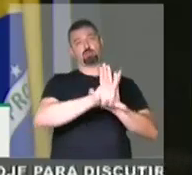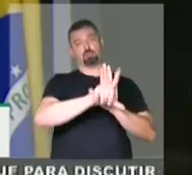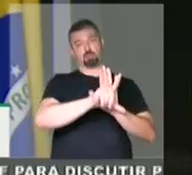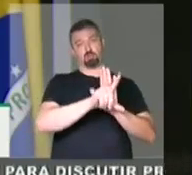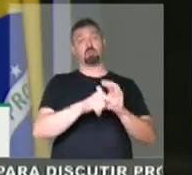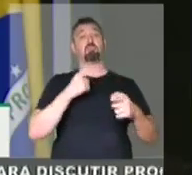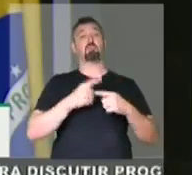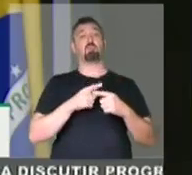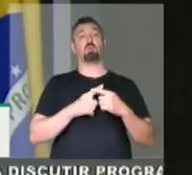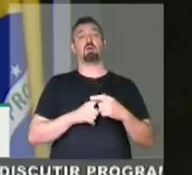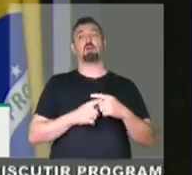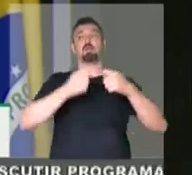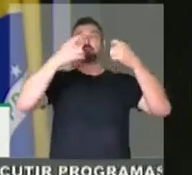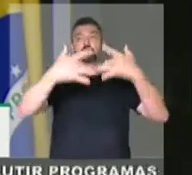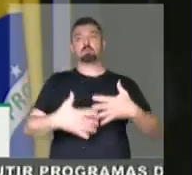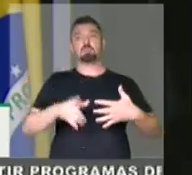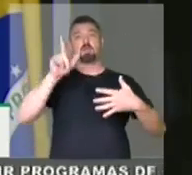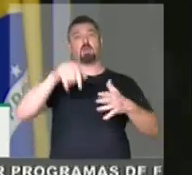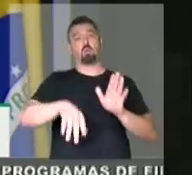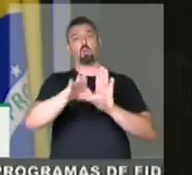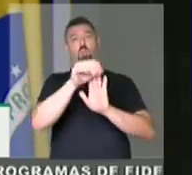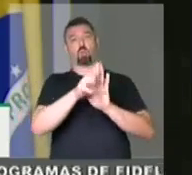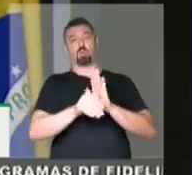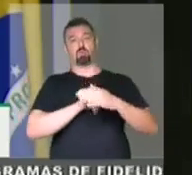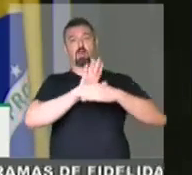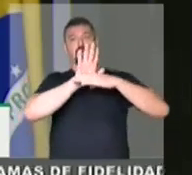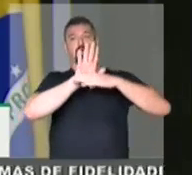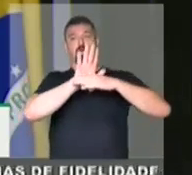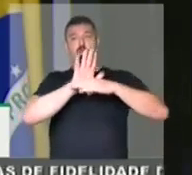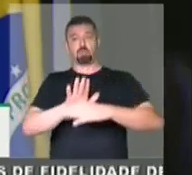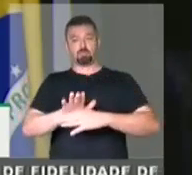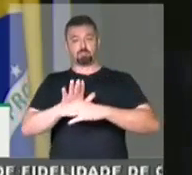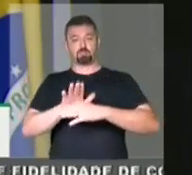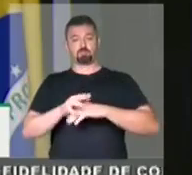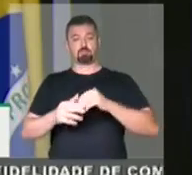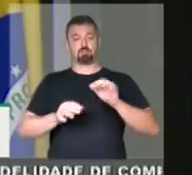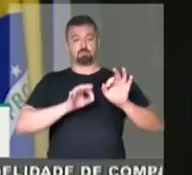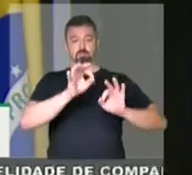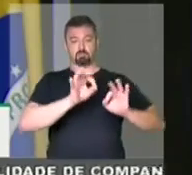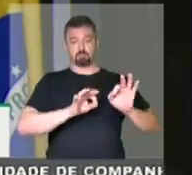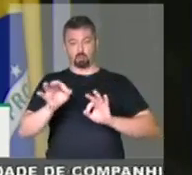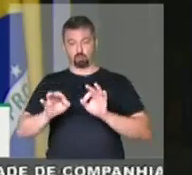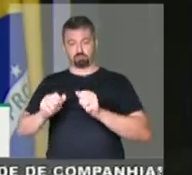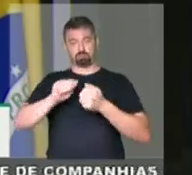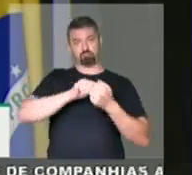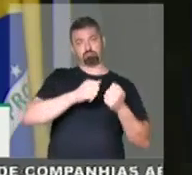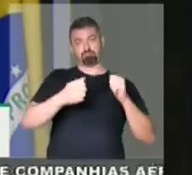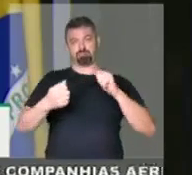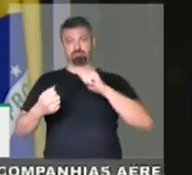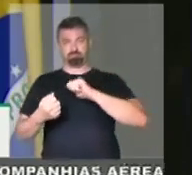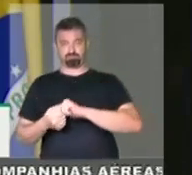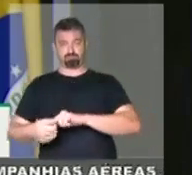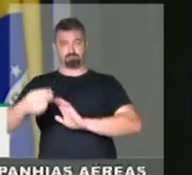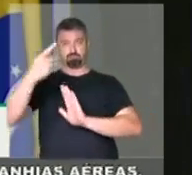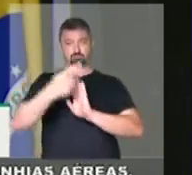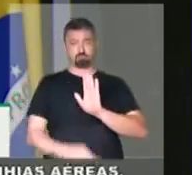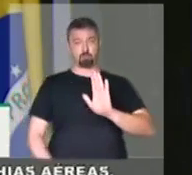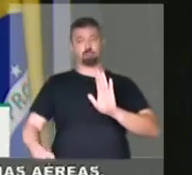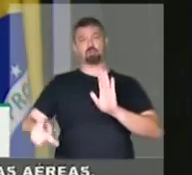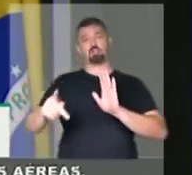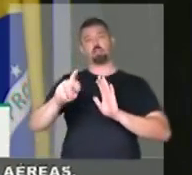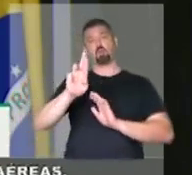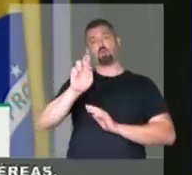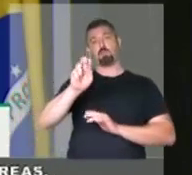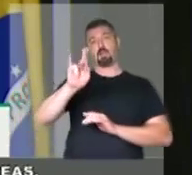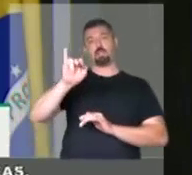lei por se tratar de matéria que irá contribuir para a regularização e adequação dos projetos